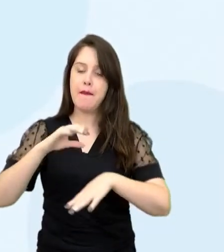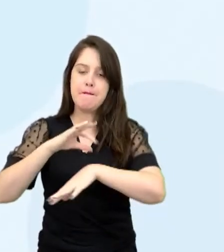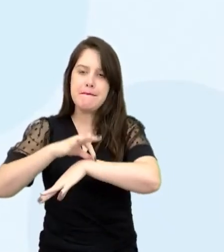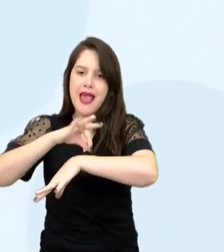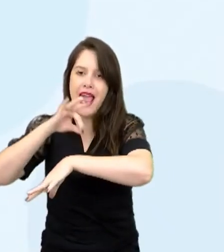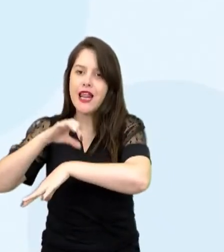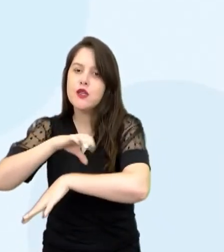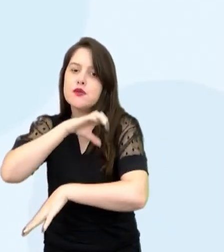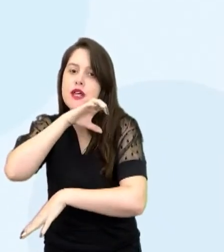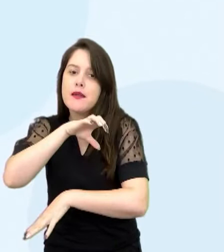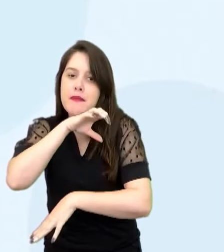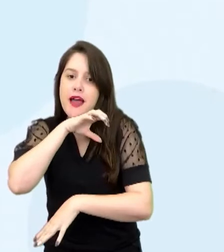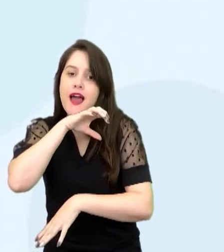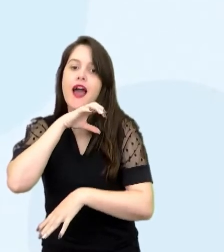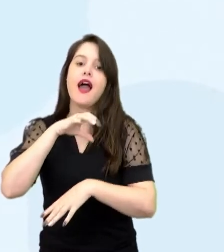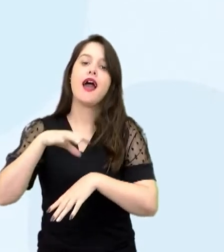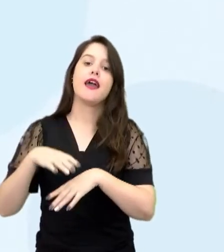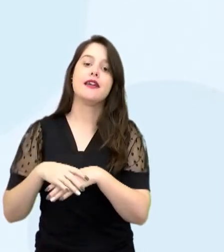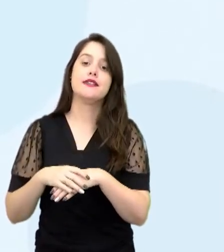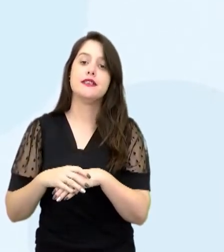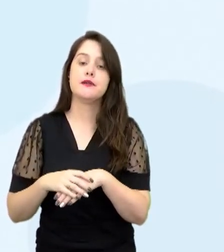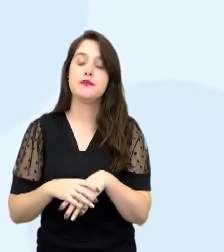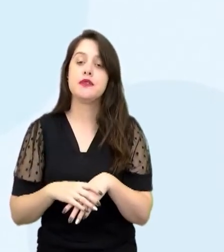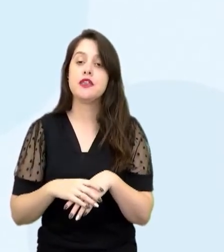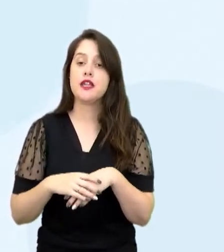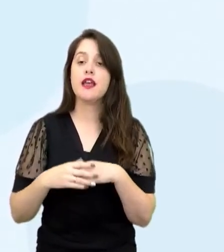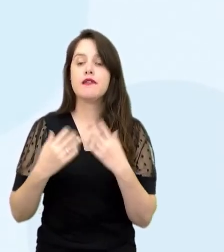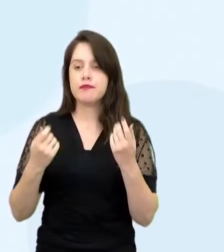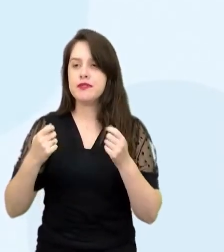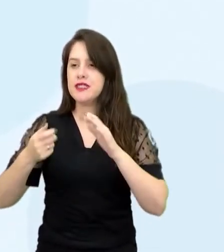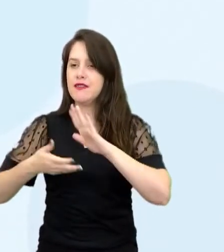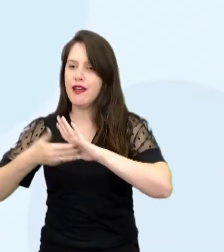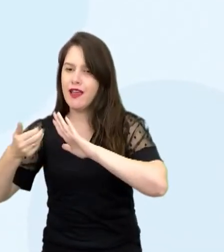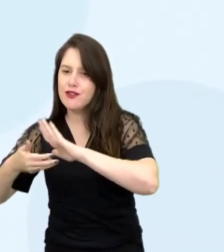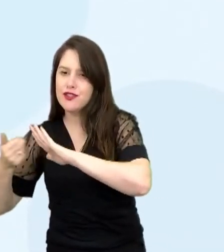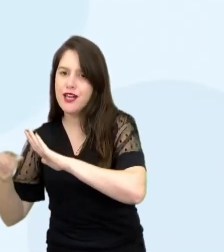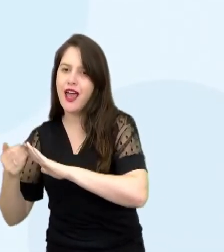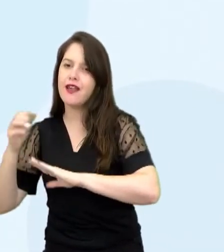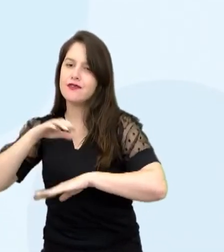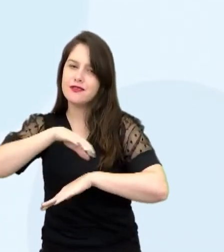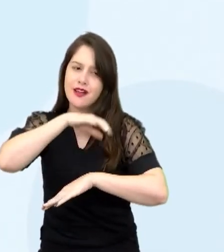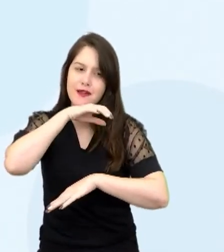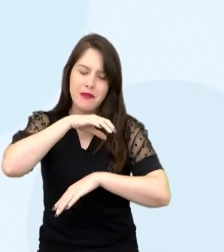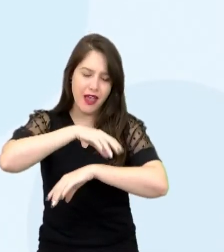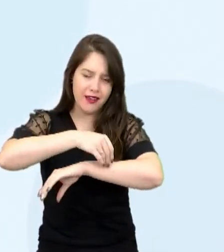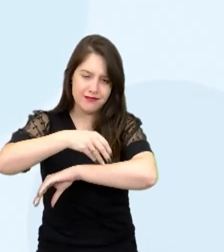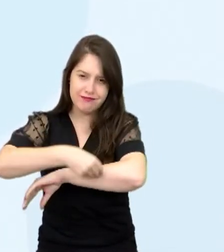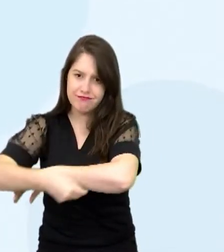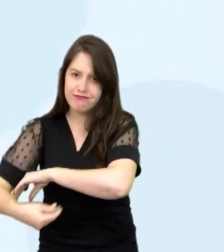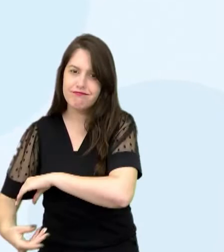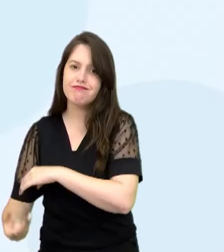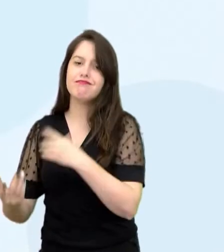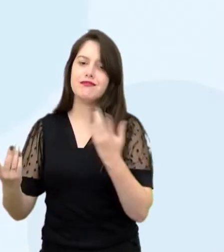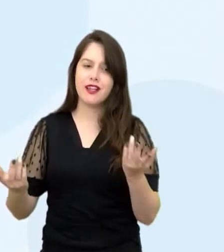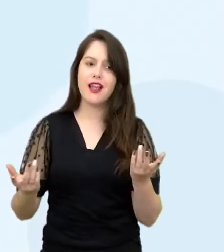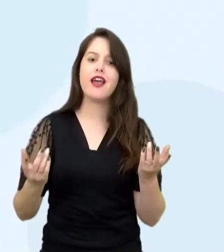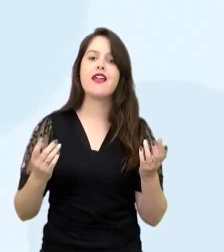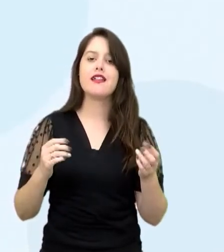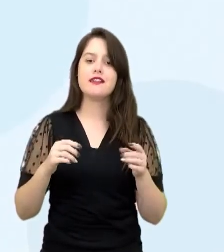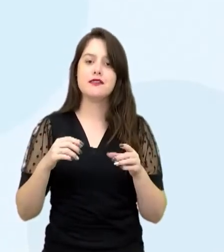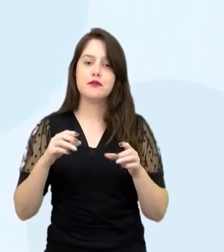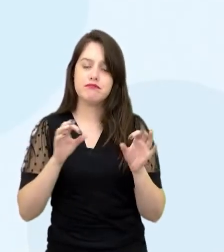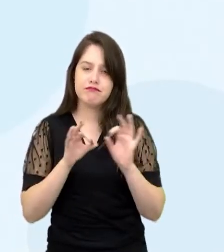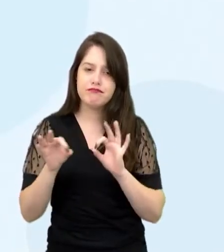eles já conseguiam fazer isso de retirar a pele dos animais para a fabricação de roupas,